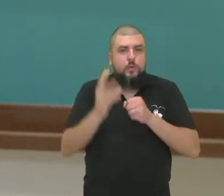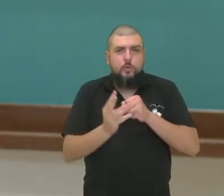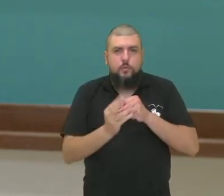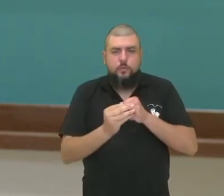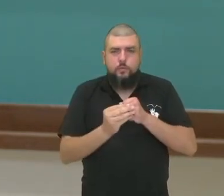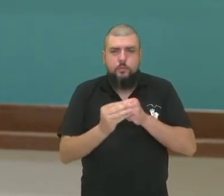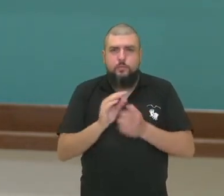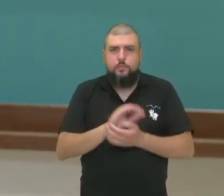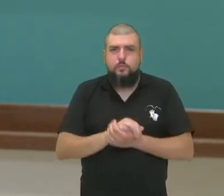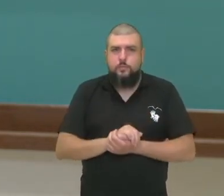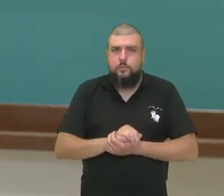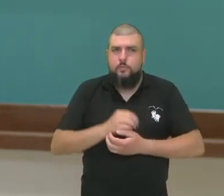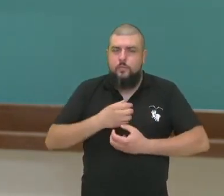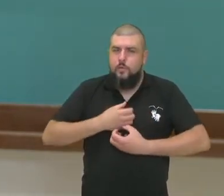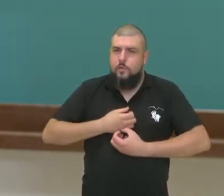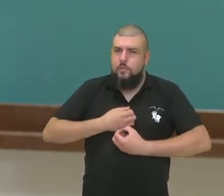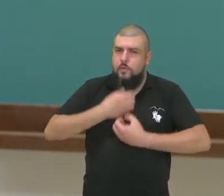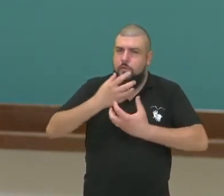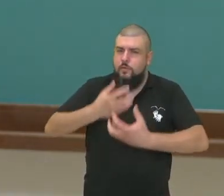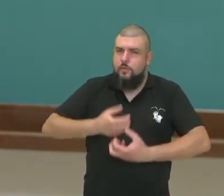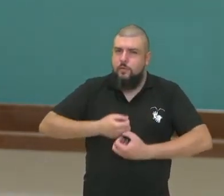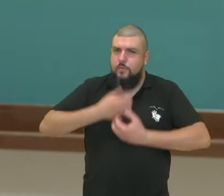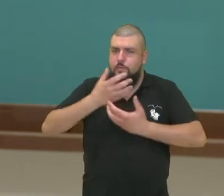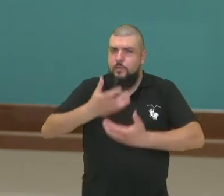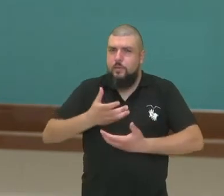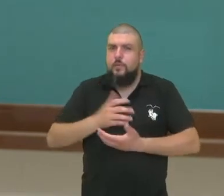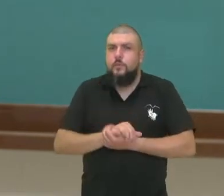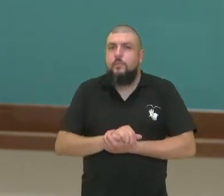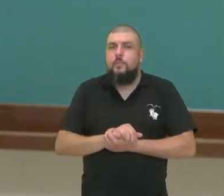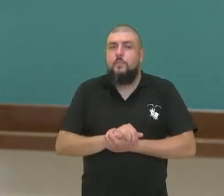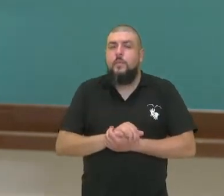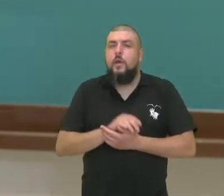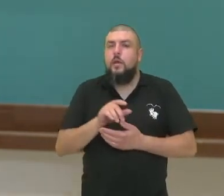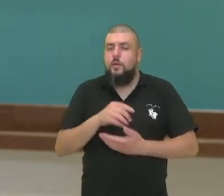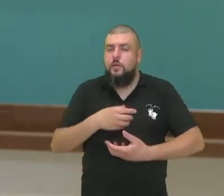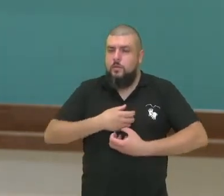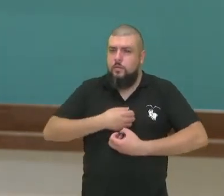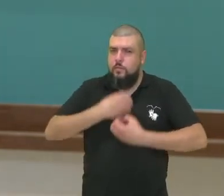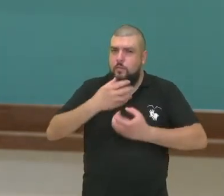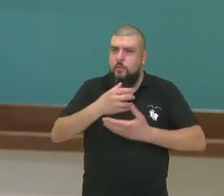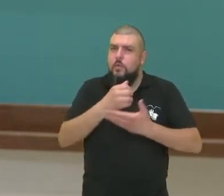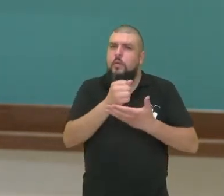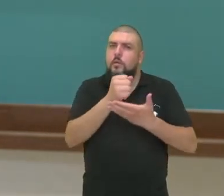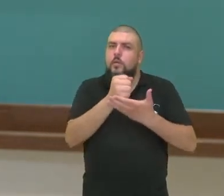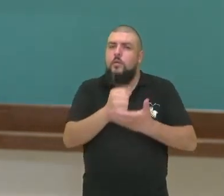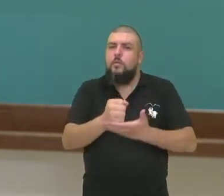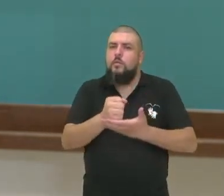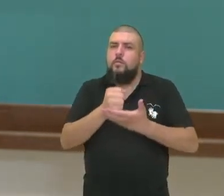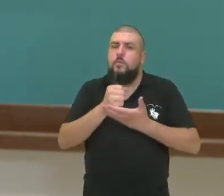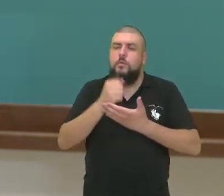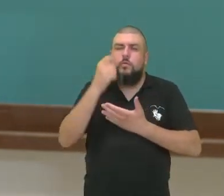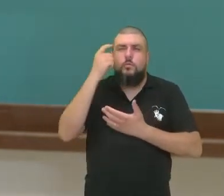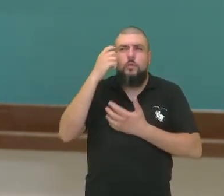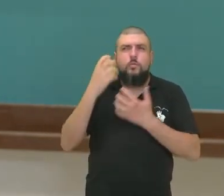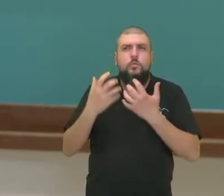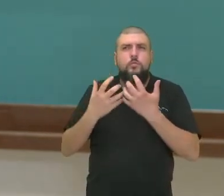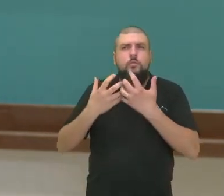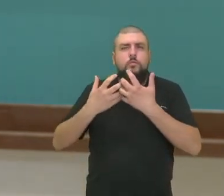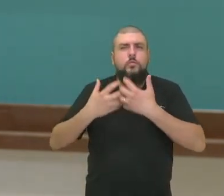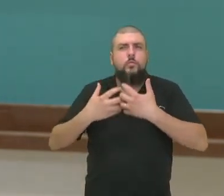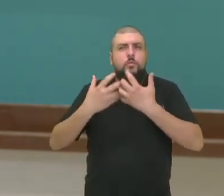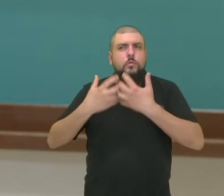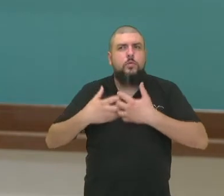com poesia? Trouxe um poema aqui que vai nos ajudar a refletir um pouco mais sobre o papel